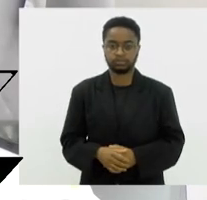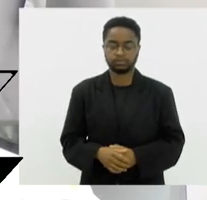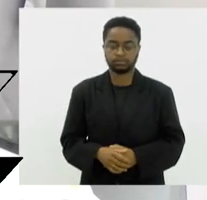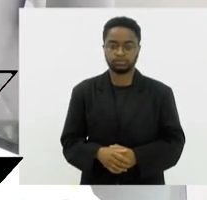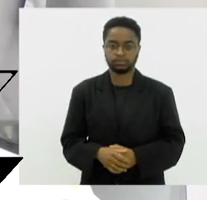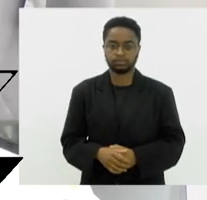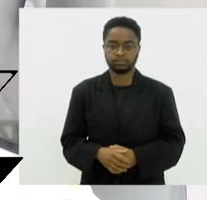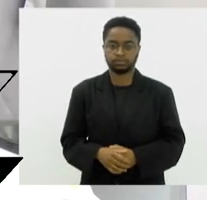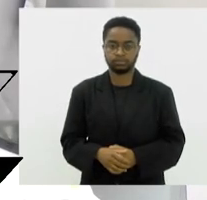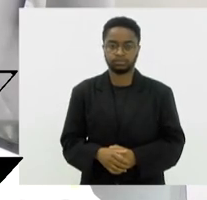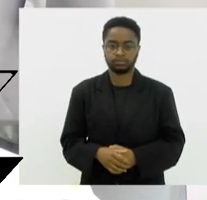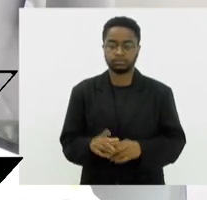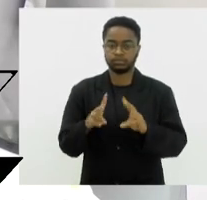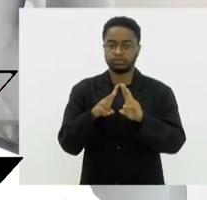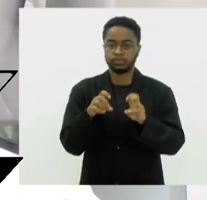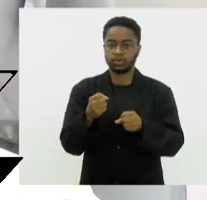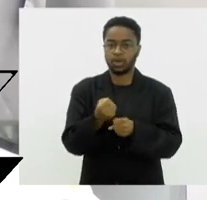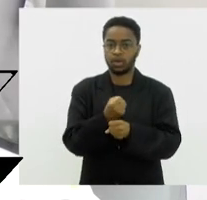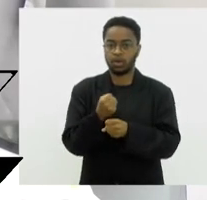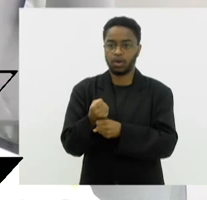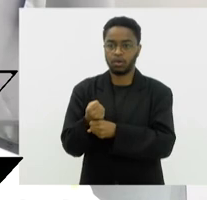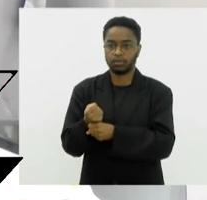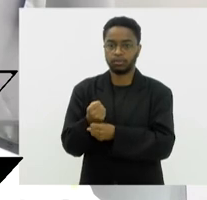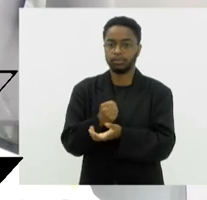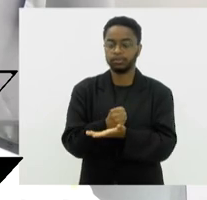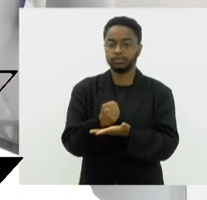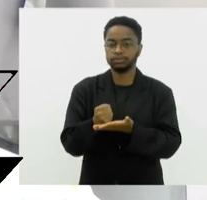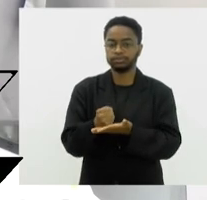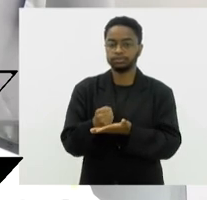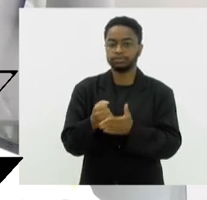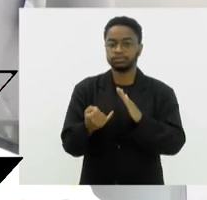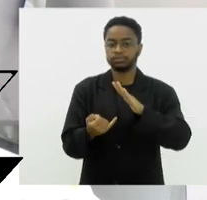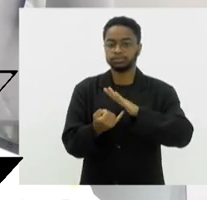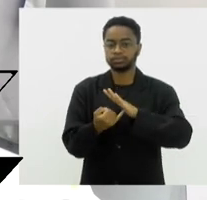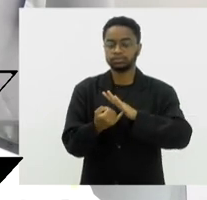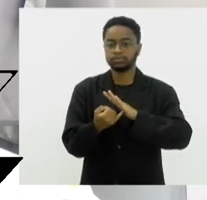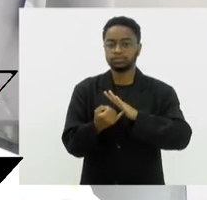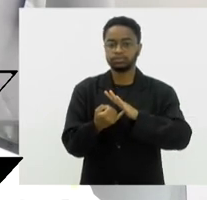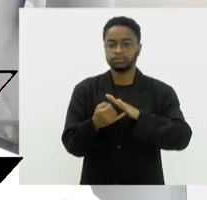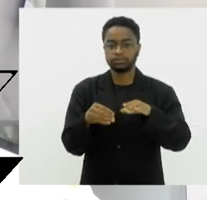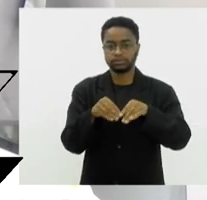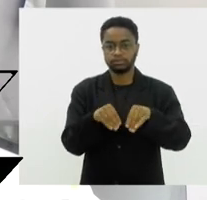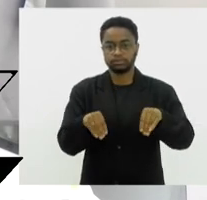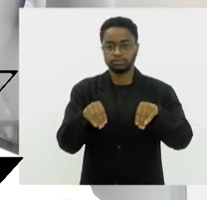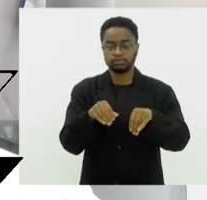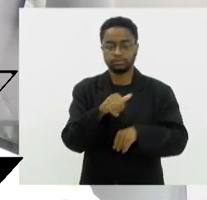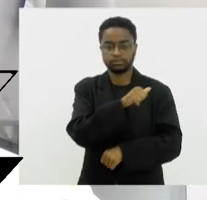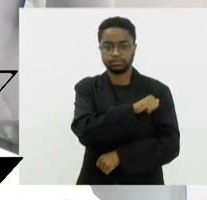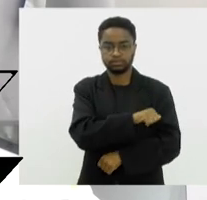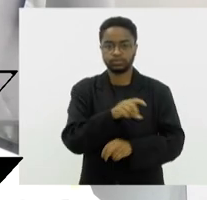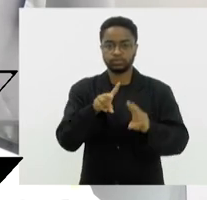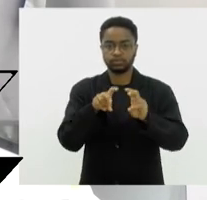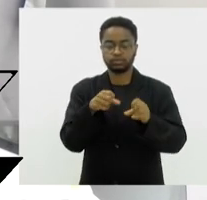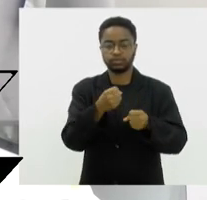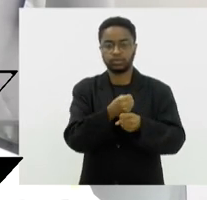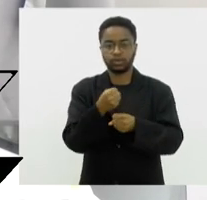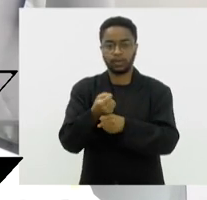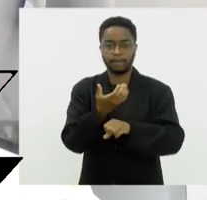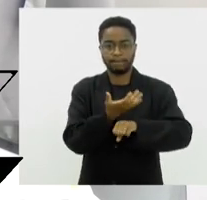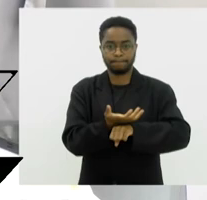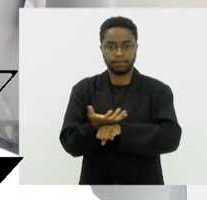de obra contratada pelo Instituto de Terras do Estado do Rio de Janeiro relacionadas à manutenção e reforma de